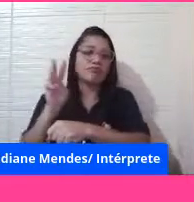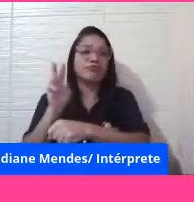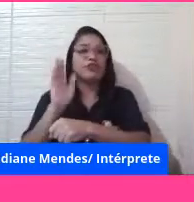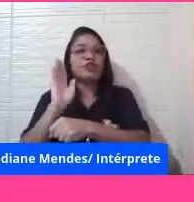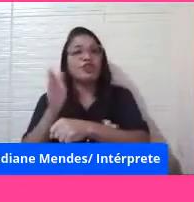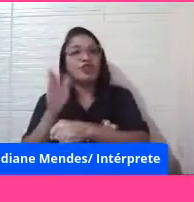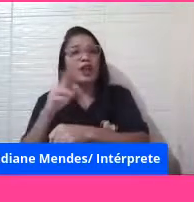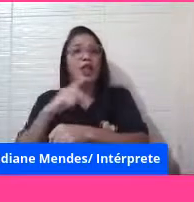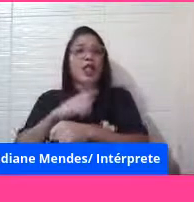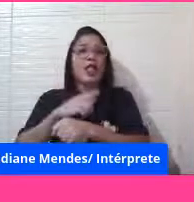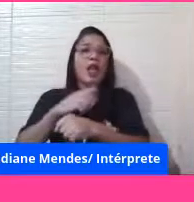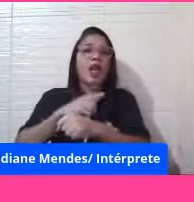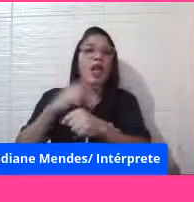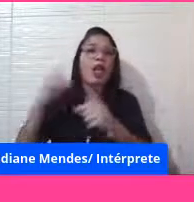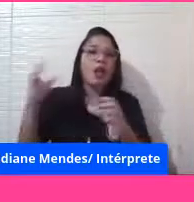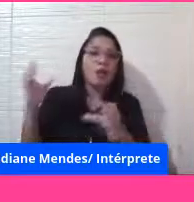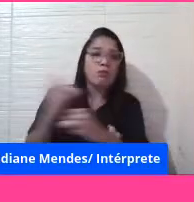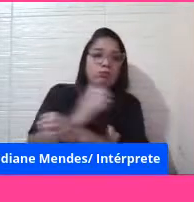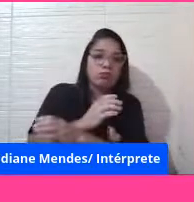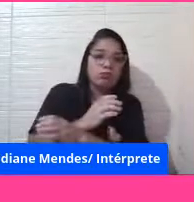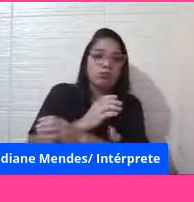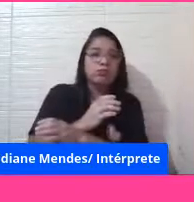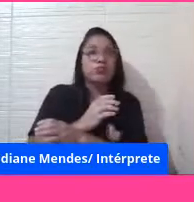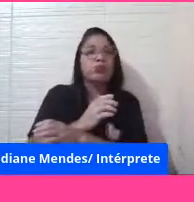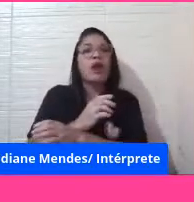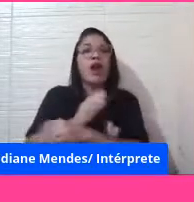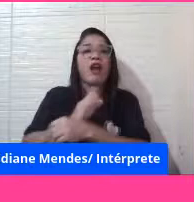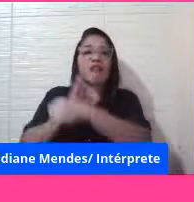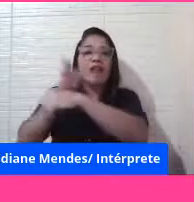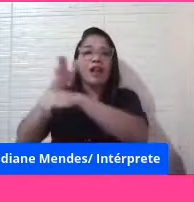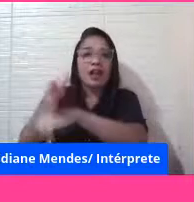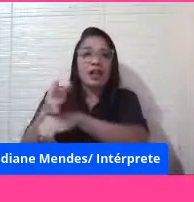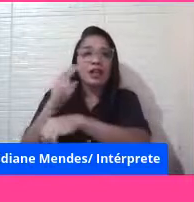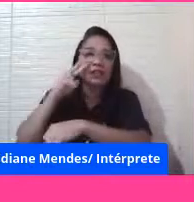Outro software que é bastante utilizado,